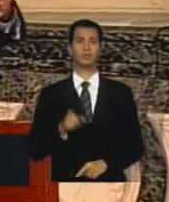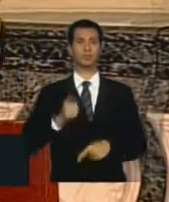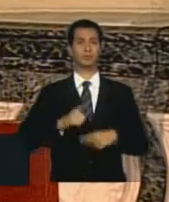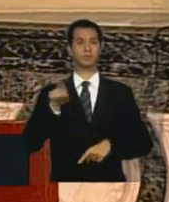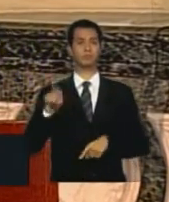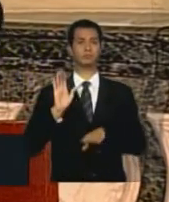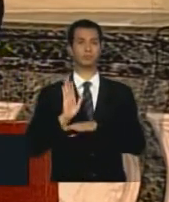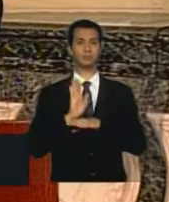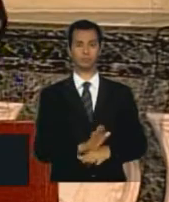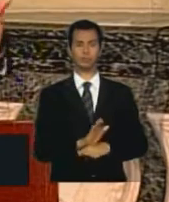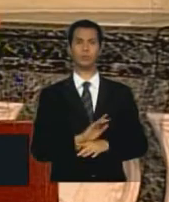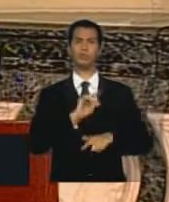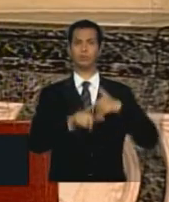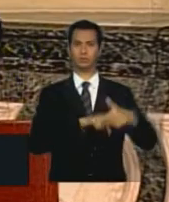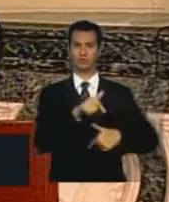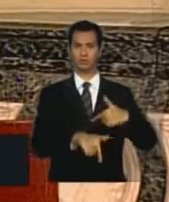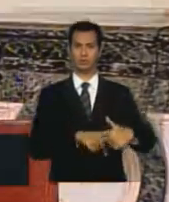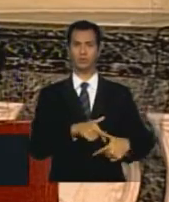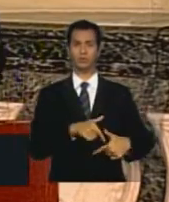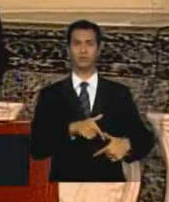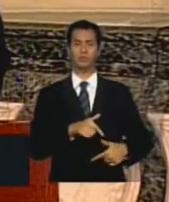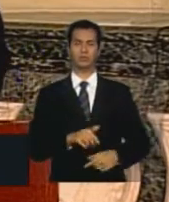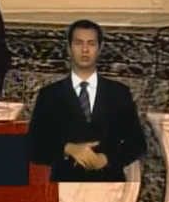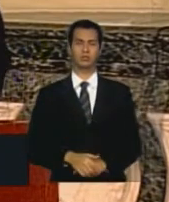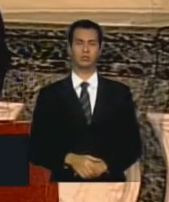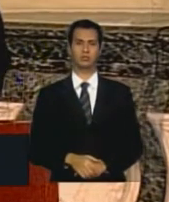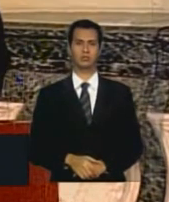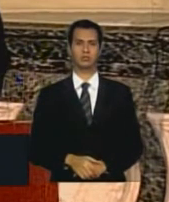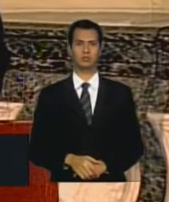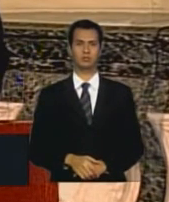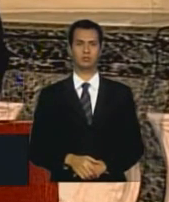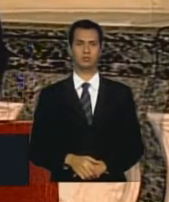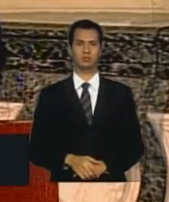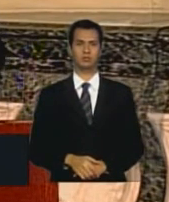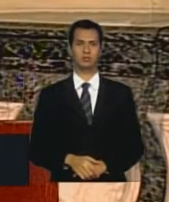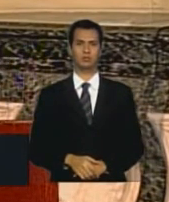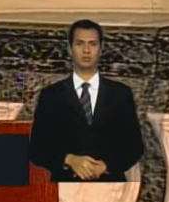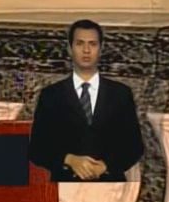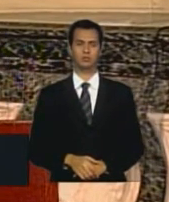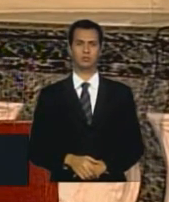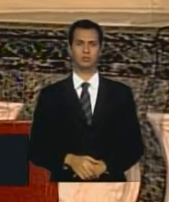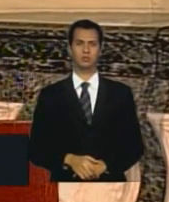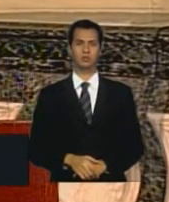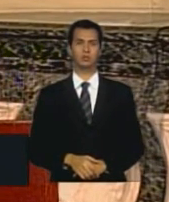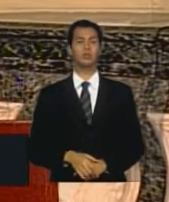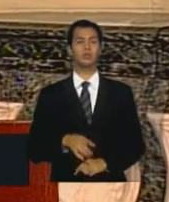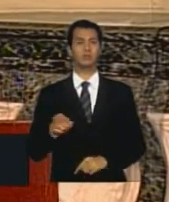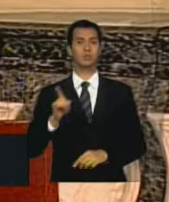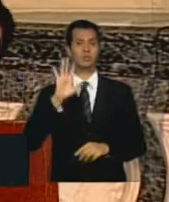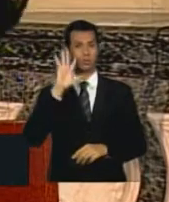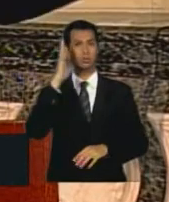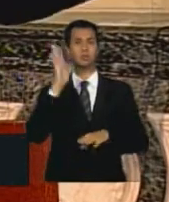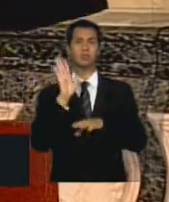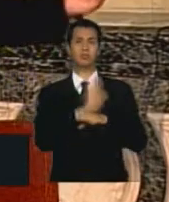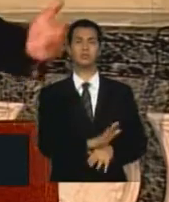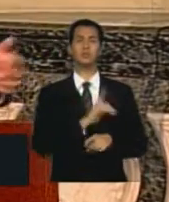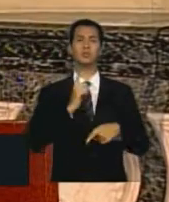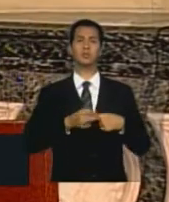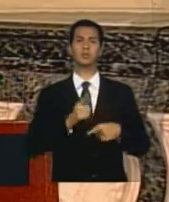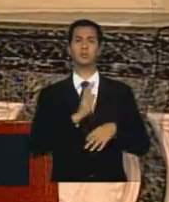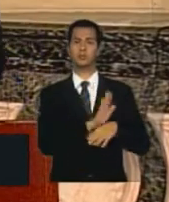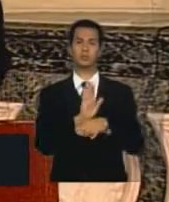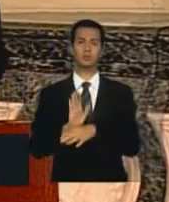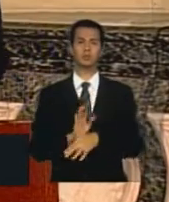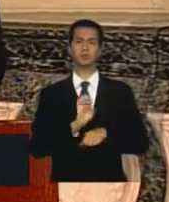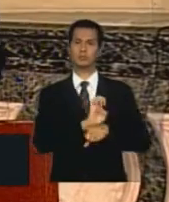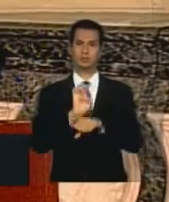apoiar essas ações que beneficiam os estados brasileiros, não só o Rio Grande do Sul, porque tem várias outras